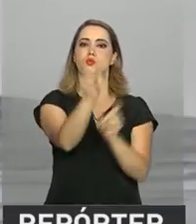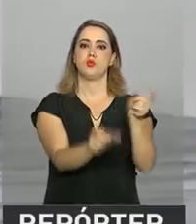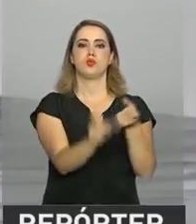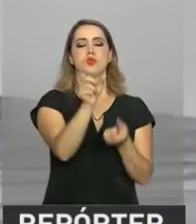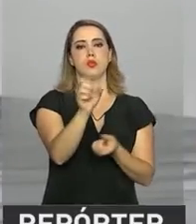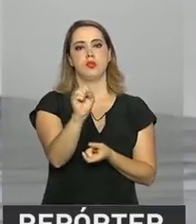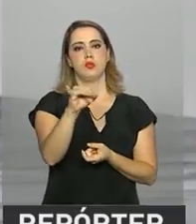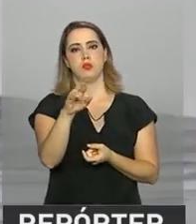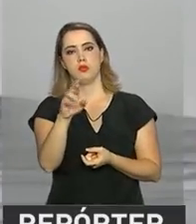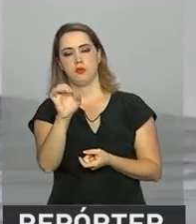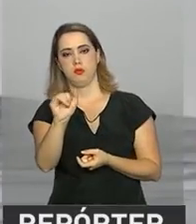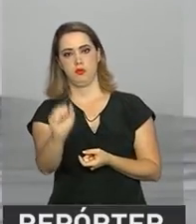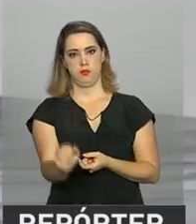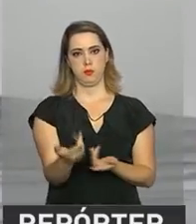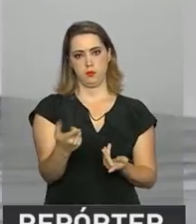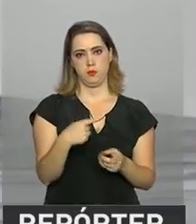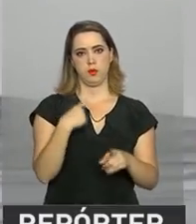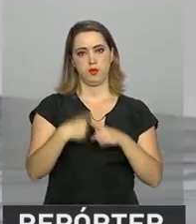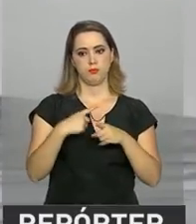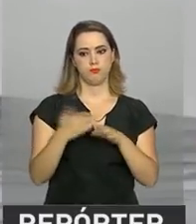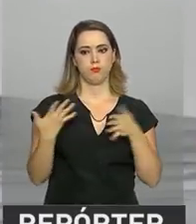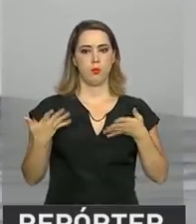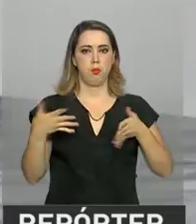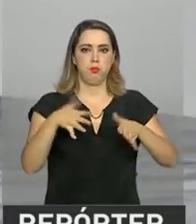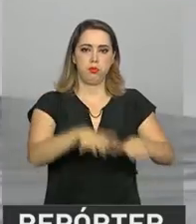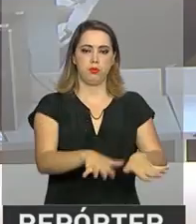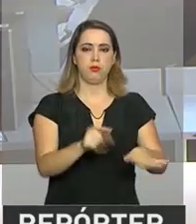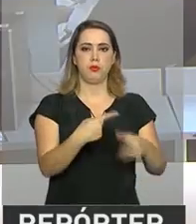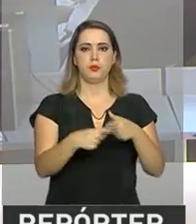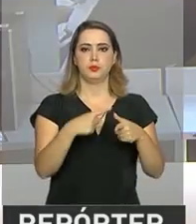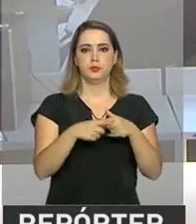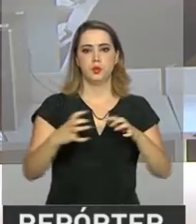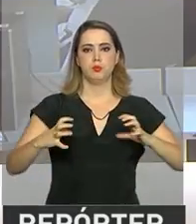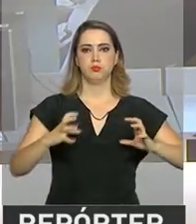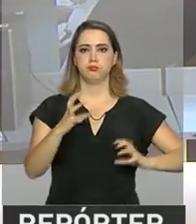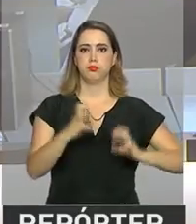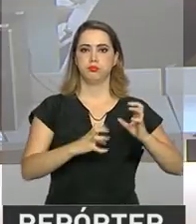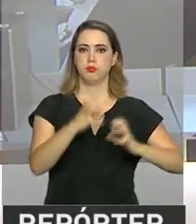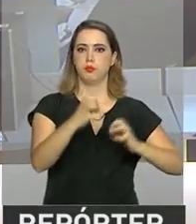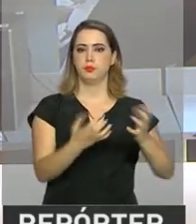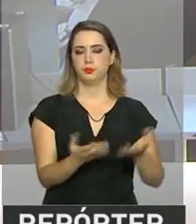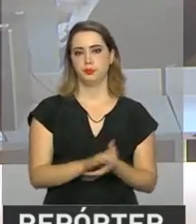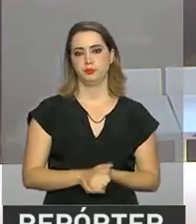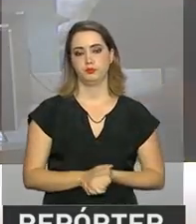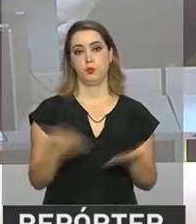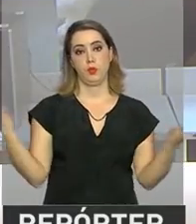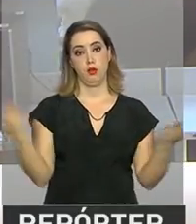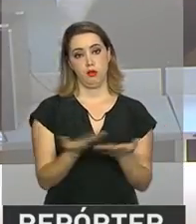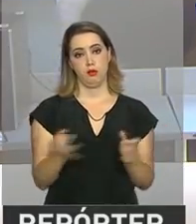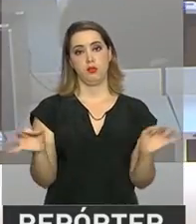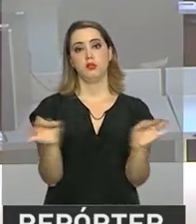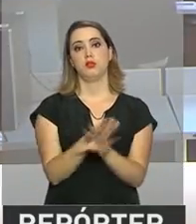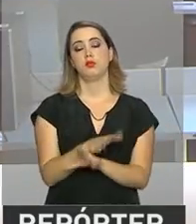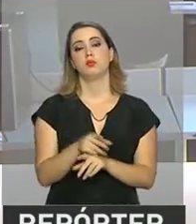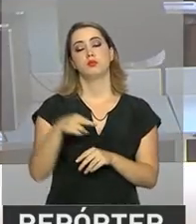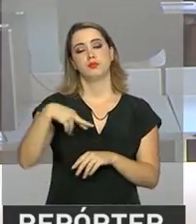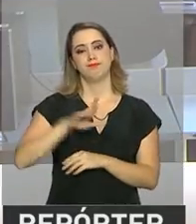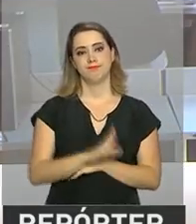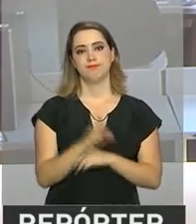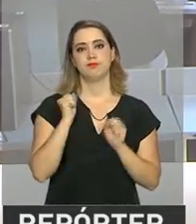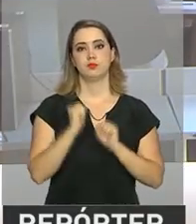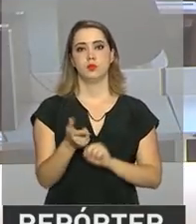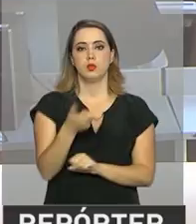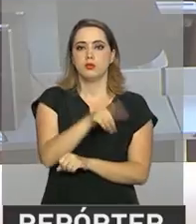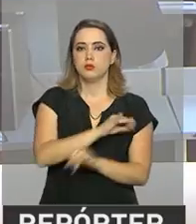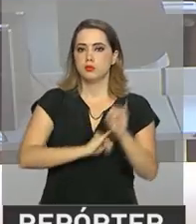nos últimos anos por conta do conflito que atinge o país e assim termina esta edição do repórter nbr podemos voltar a qualquer